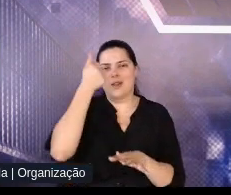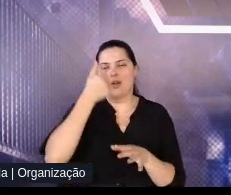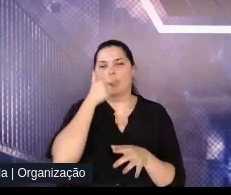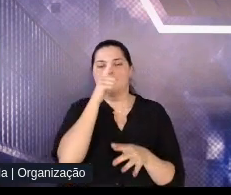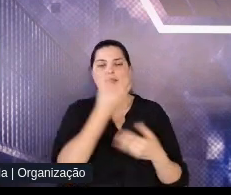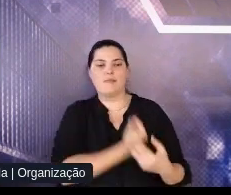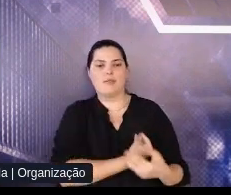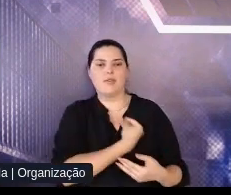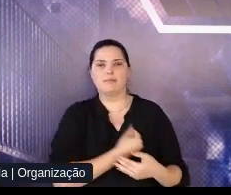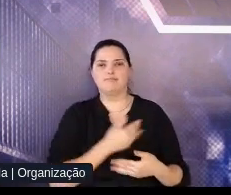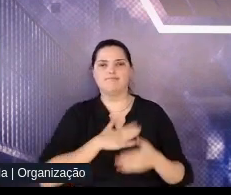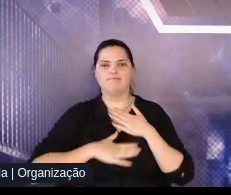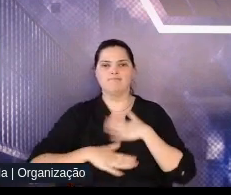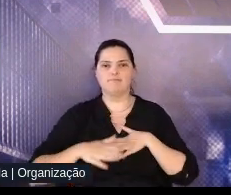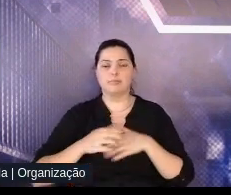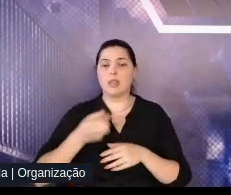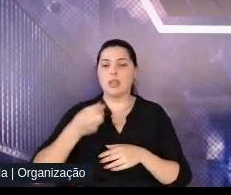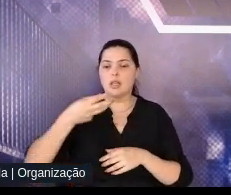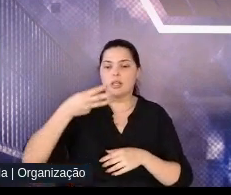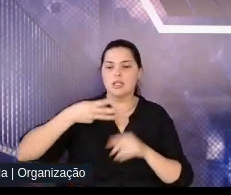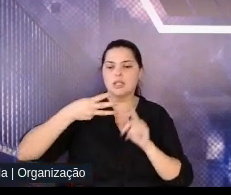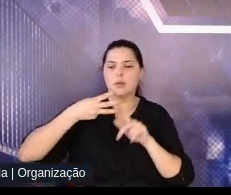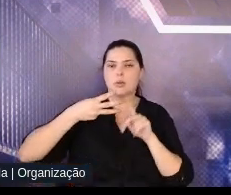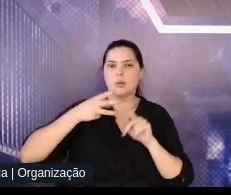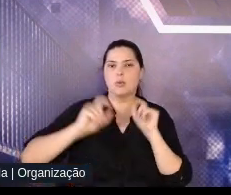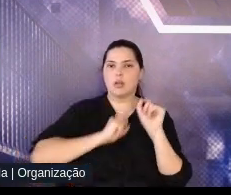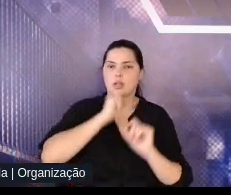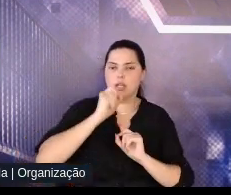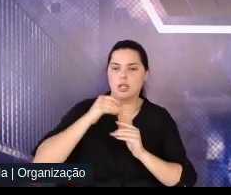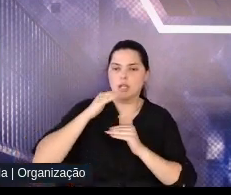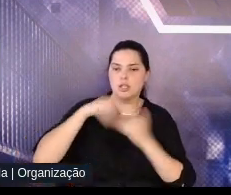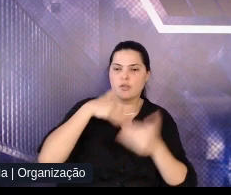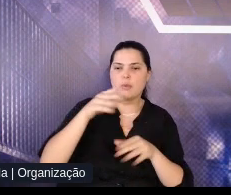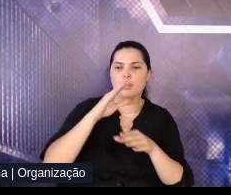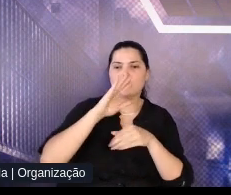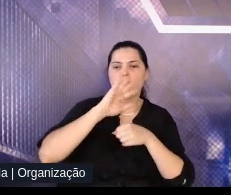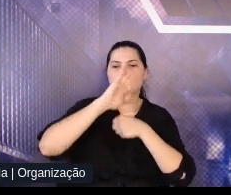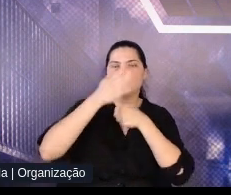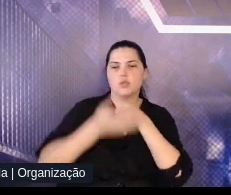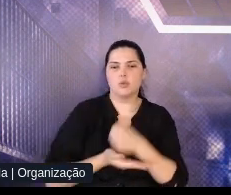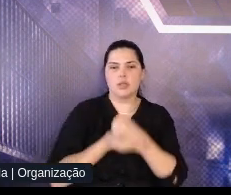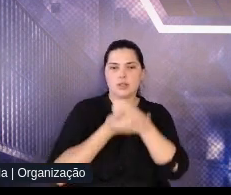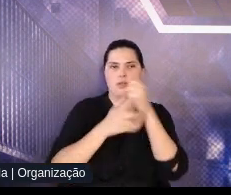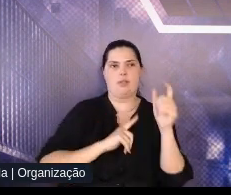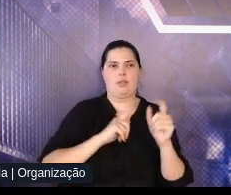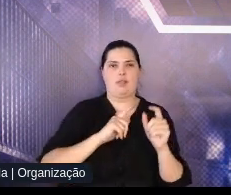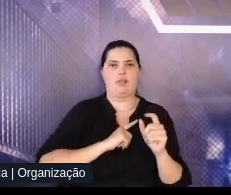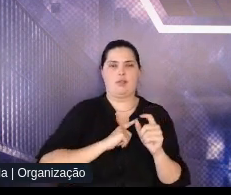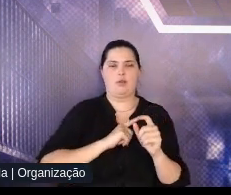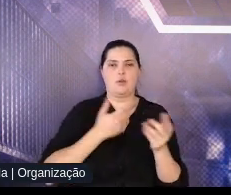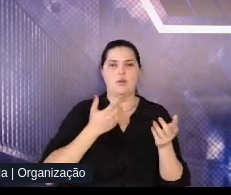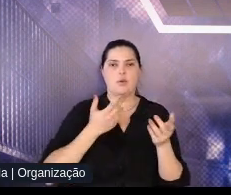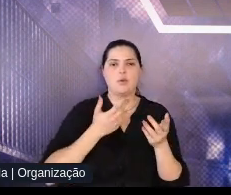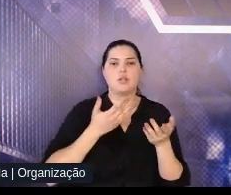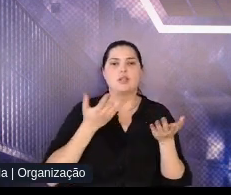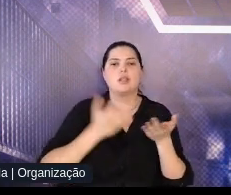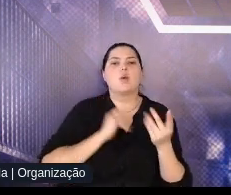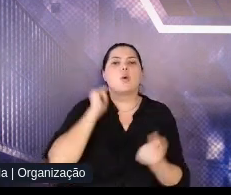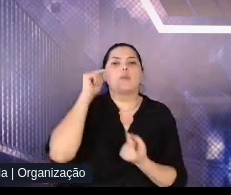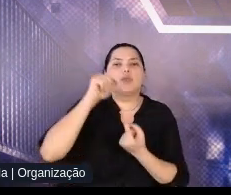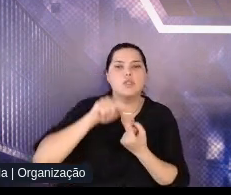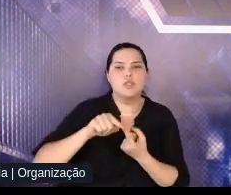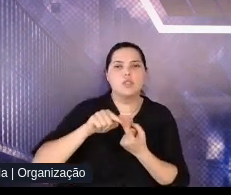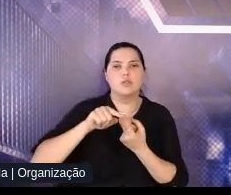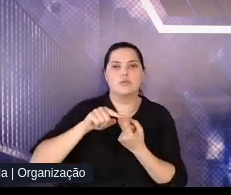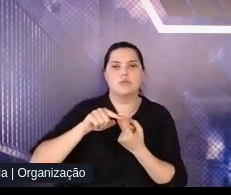viver, né? O terceiro ponto é o desenvolvimento sustentável. Hoje nós temos os Objetivos de Desenvolvimento Sustentável, que são